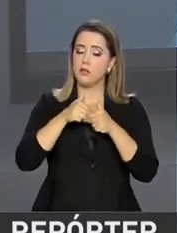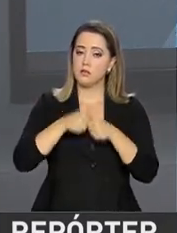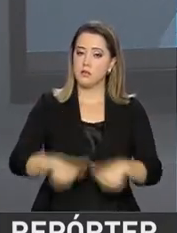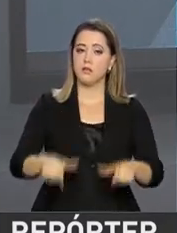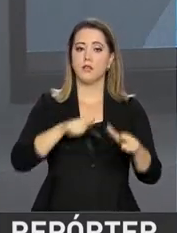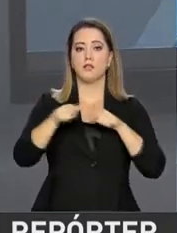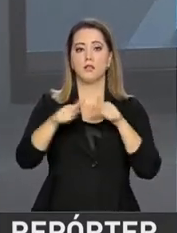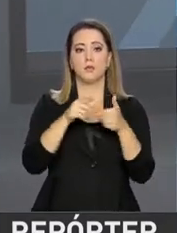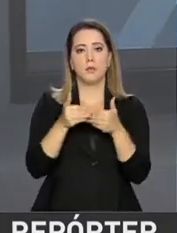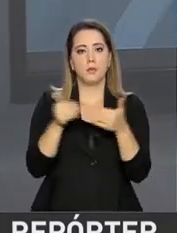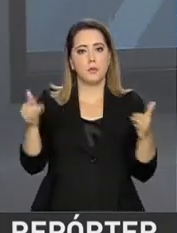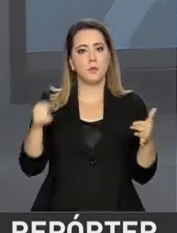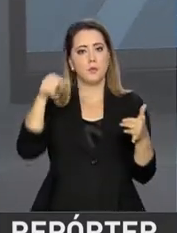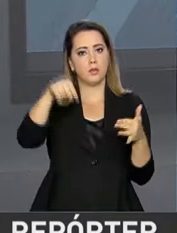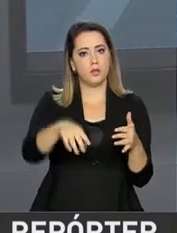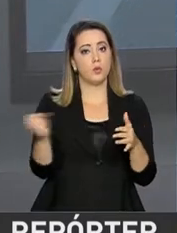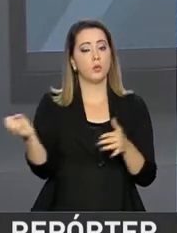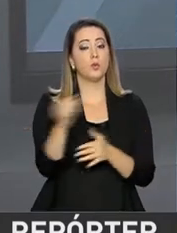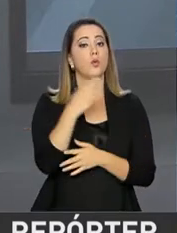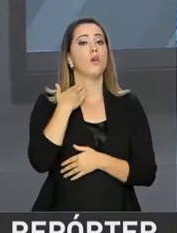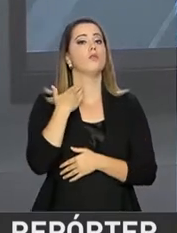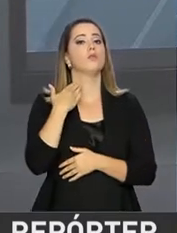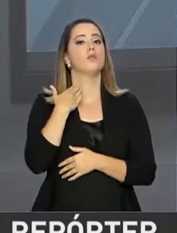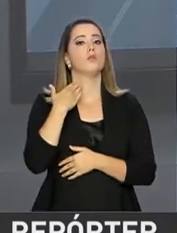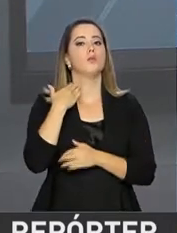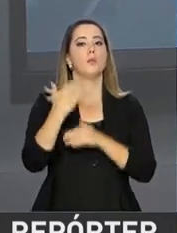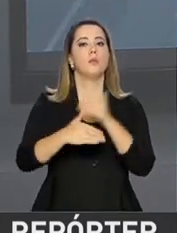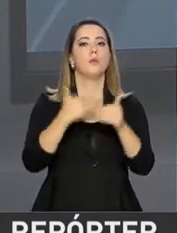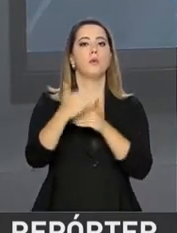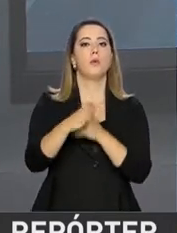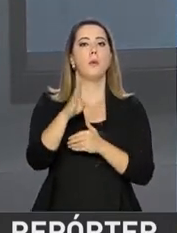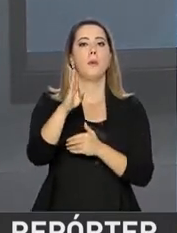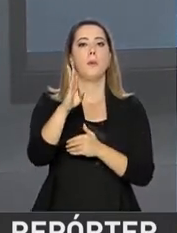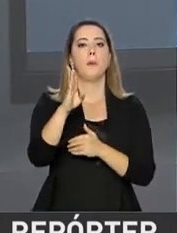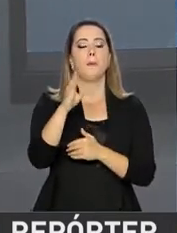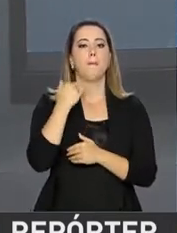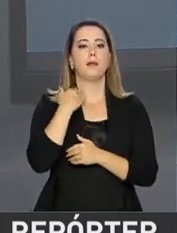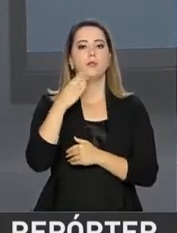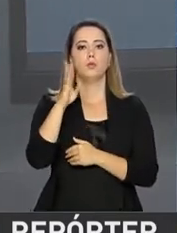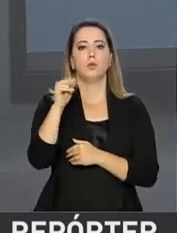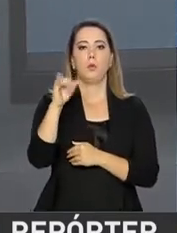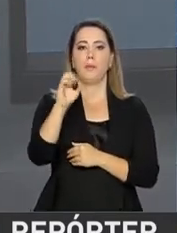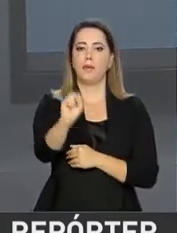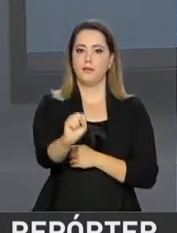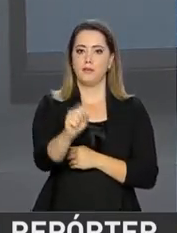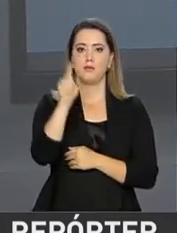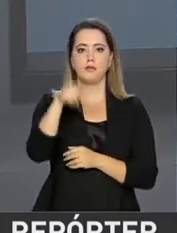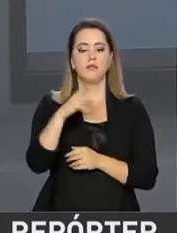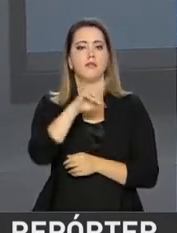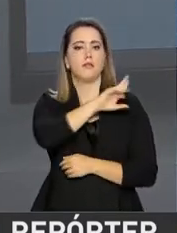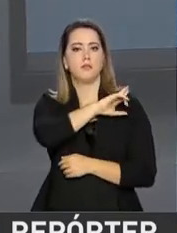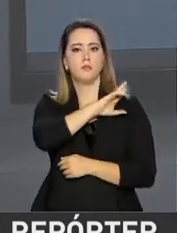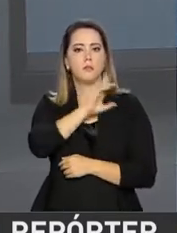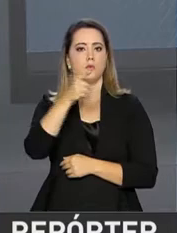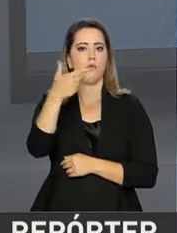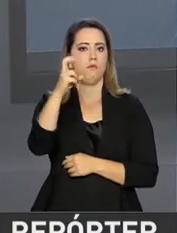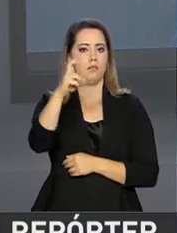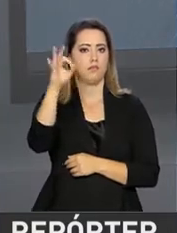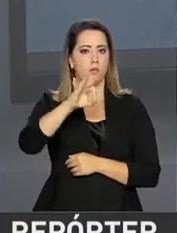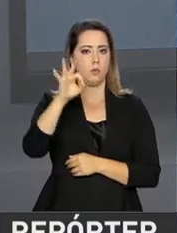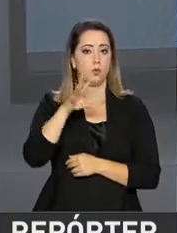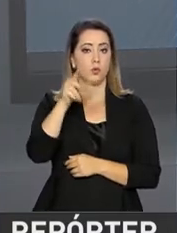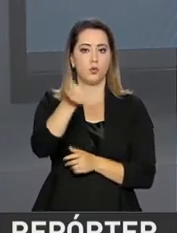país de um escritório do novo banco de desenvolvimento chamado banco do brics o grupo é responsável por quase 25% da